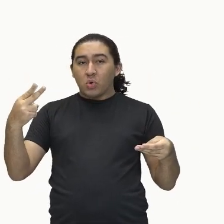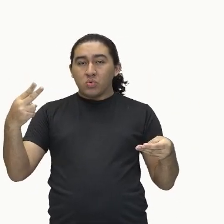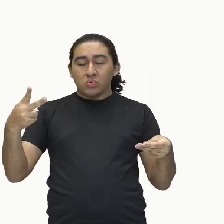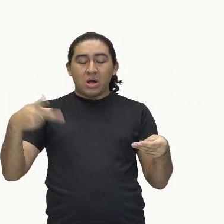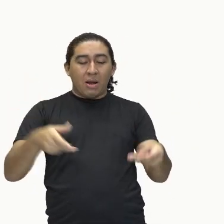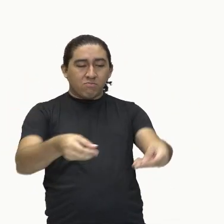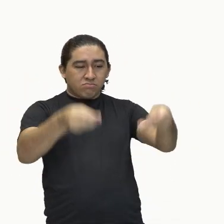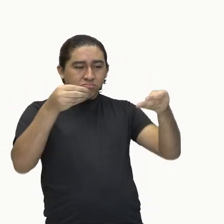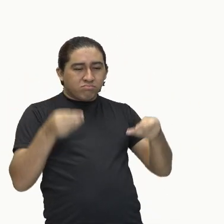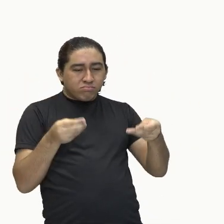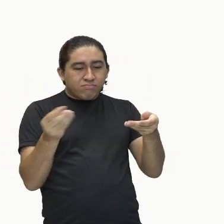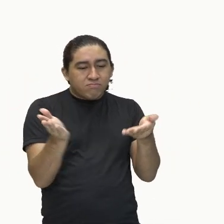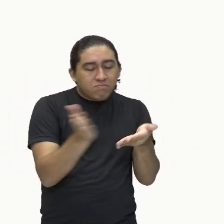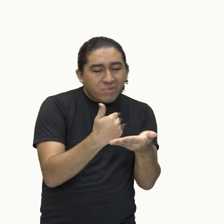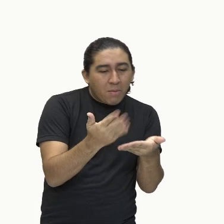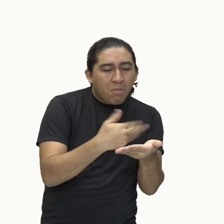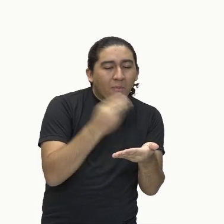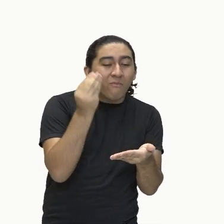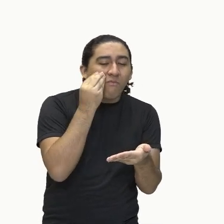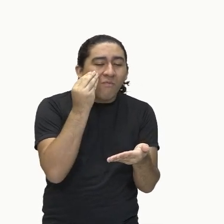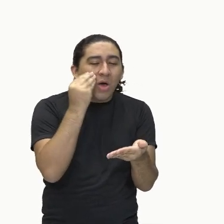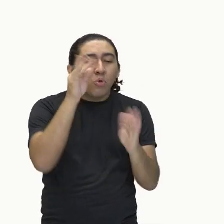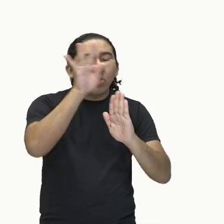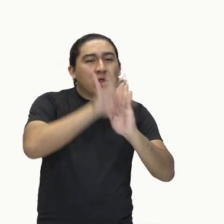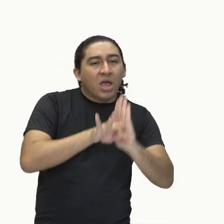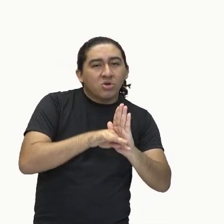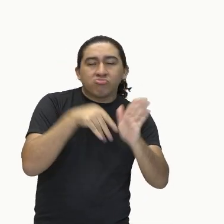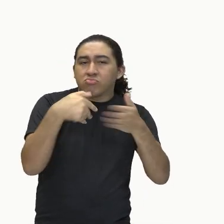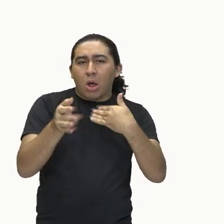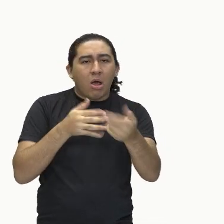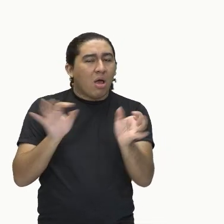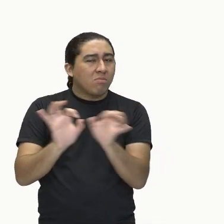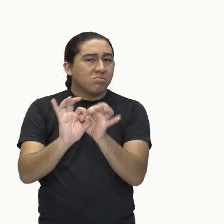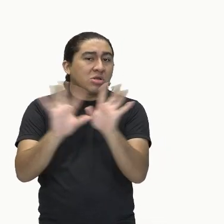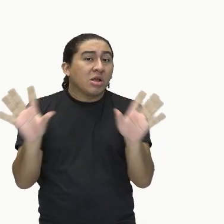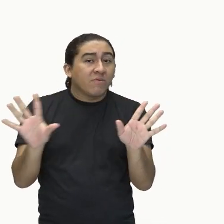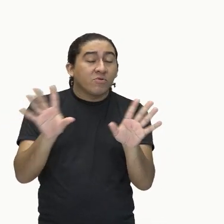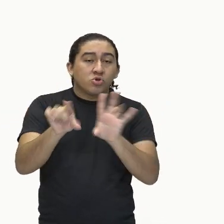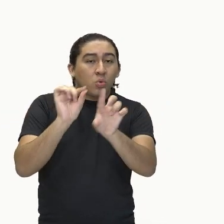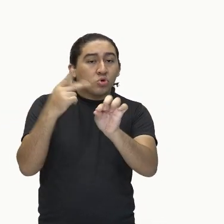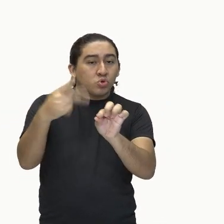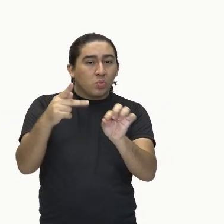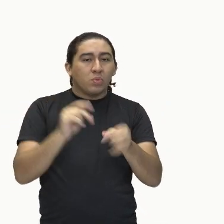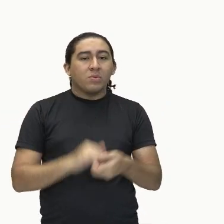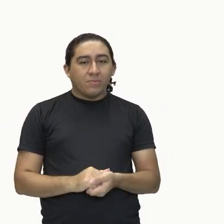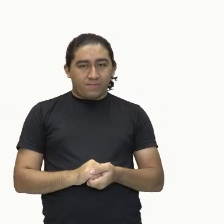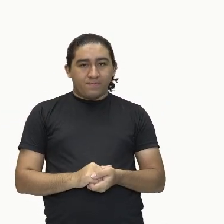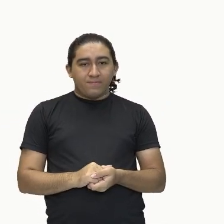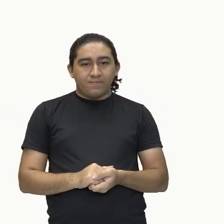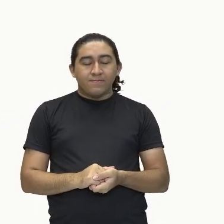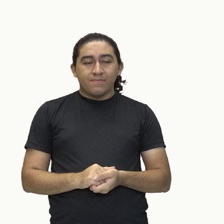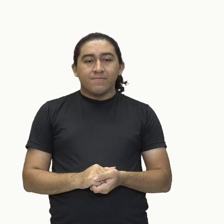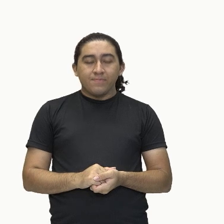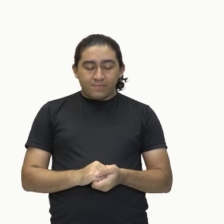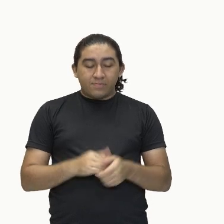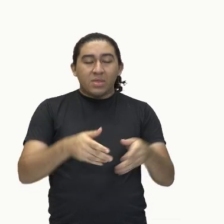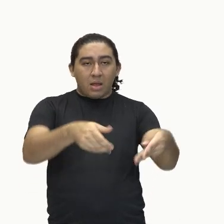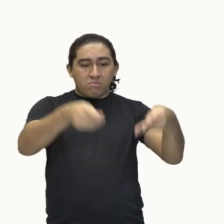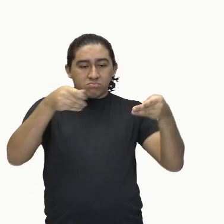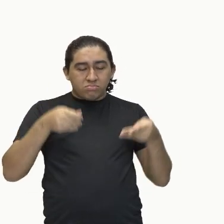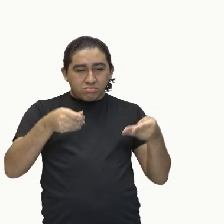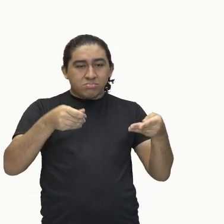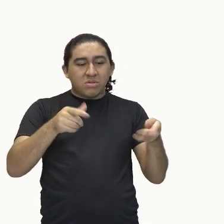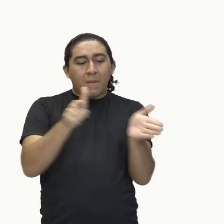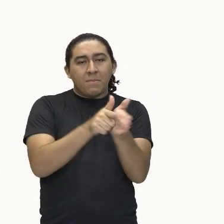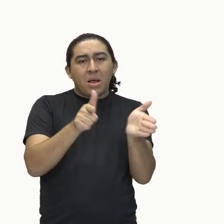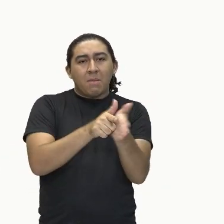no jornal um artigo do tamanho que você desejar, dá ao seu poema, recorte o